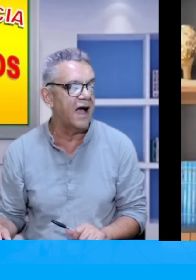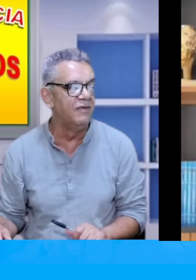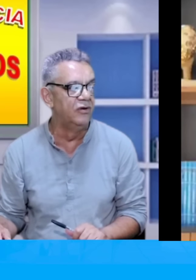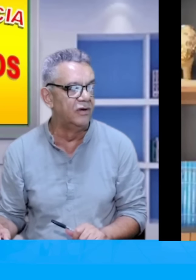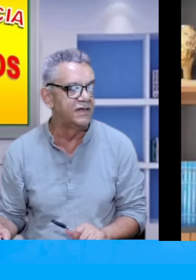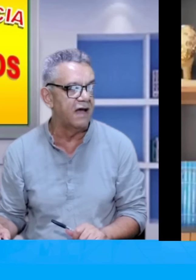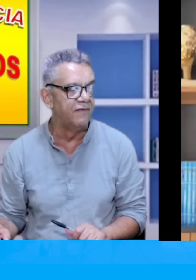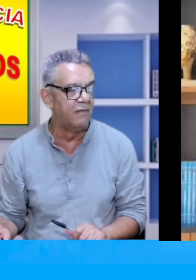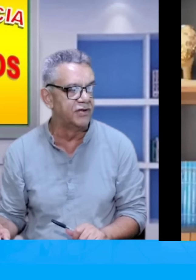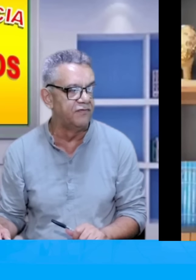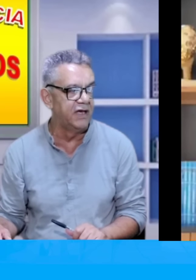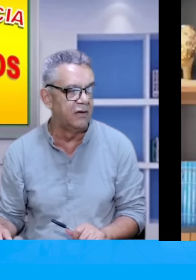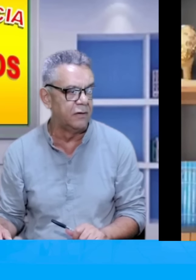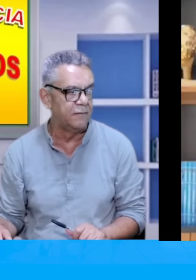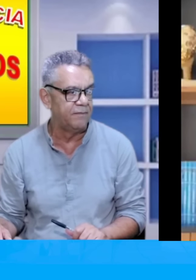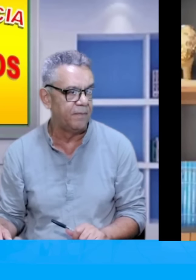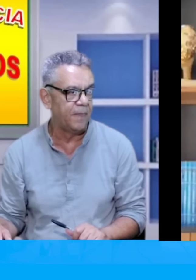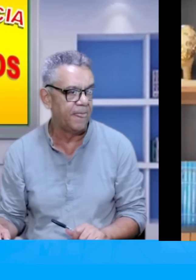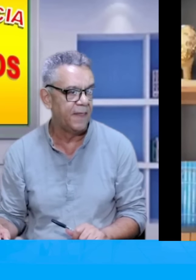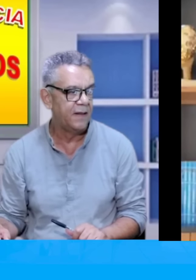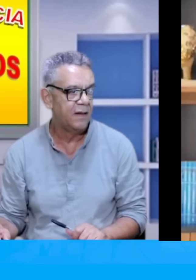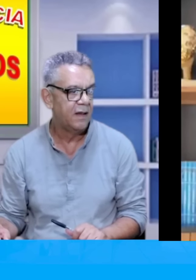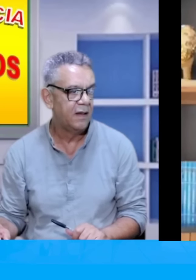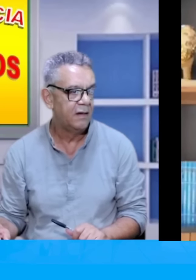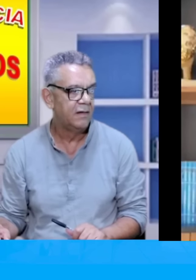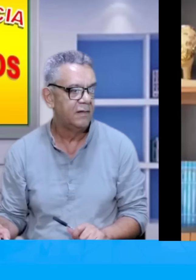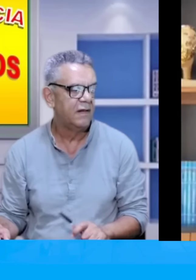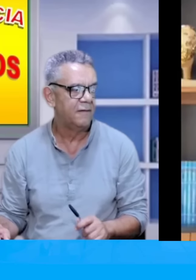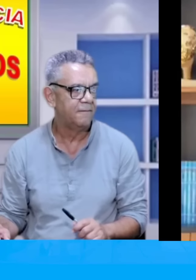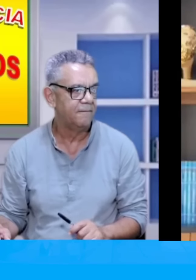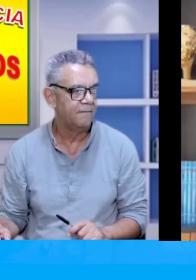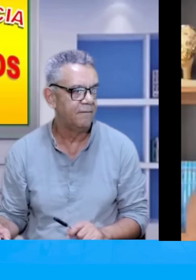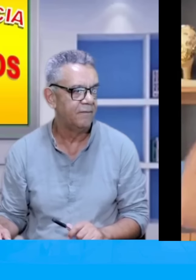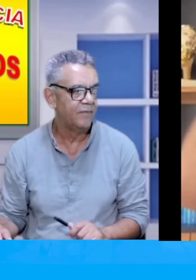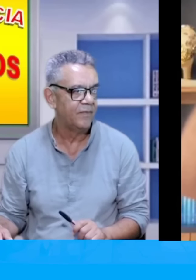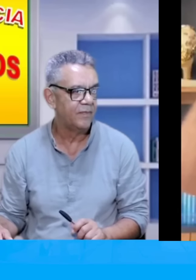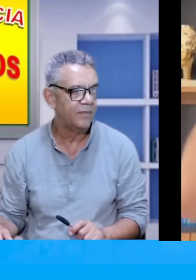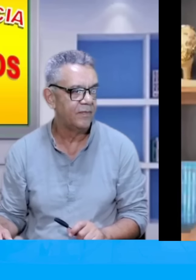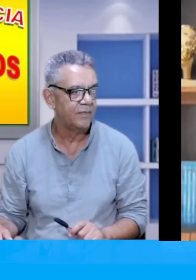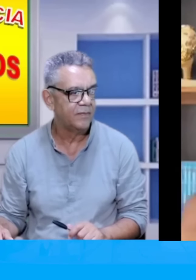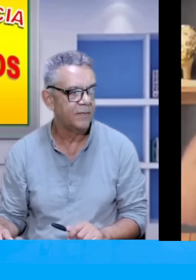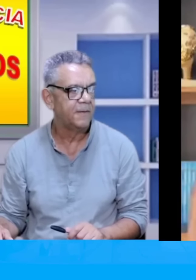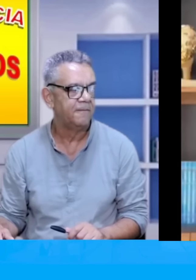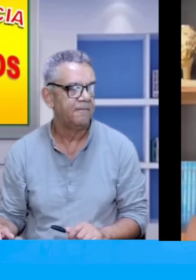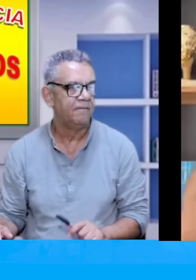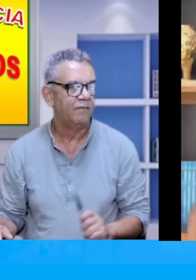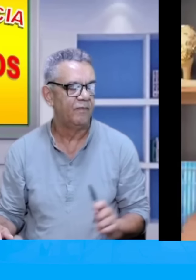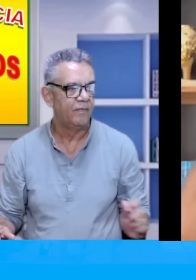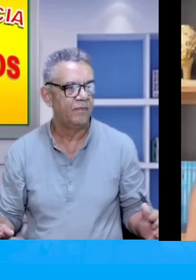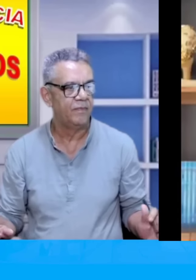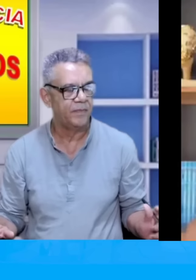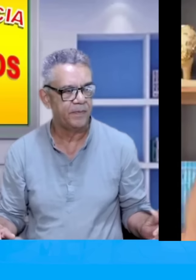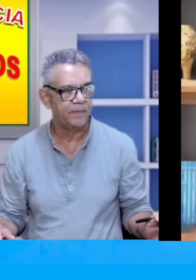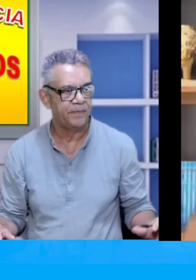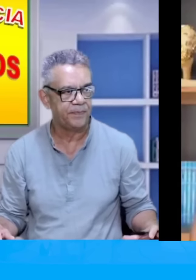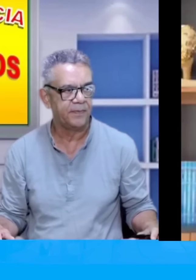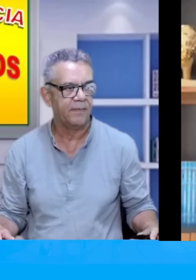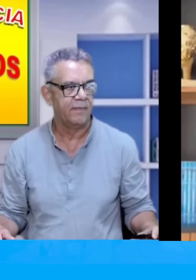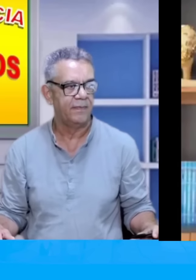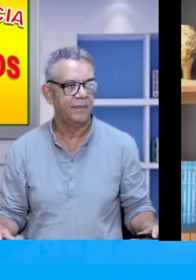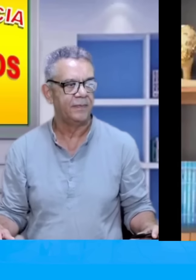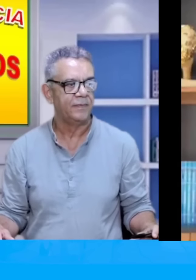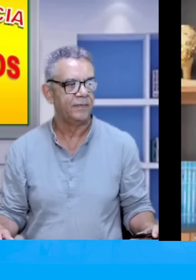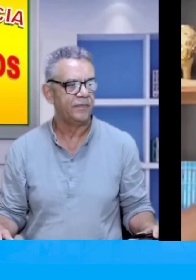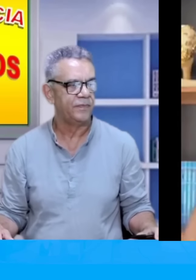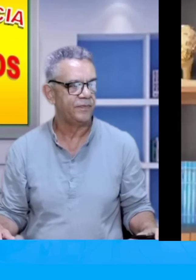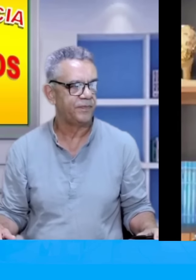ministra Carmen Lúcia. Vamos ouvi-lo? Ministra Carmen Lúcia, a senhora está vendo todas essas injustiças e